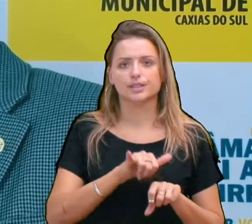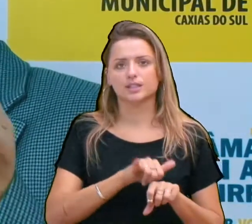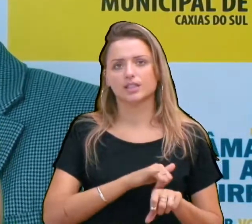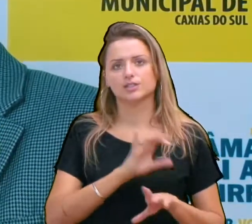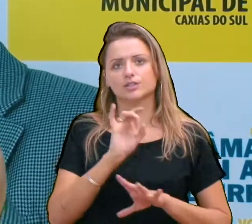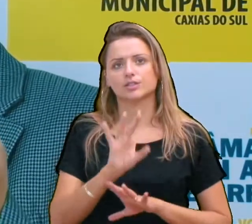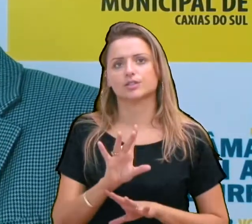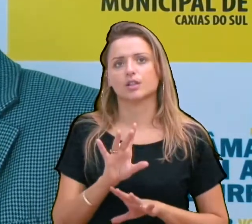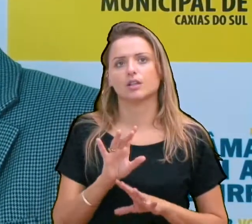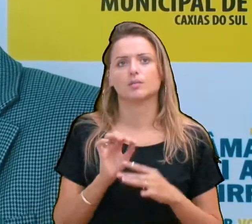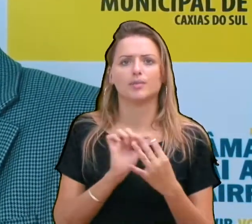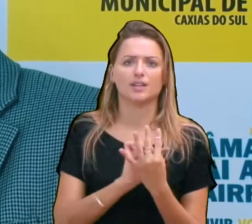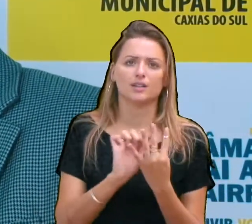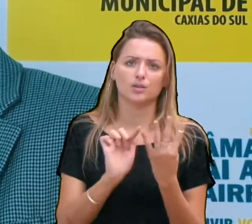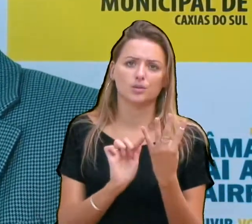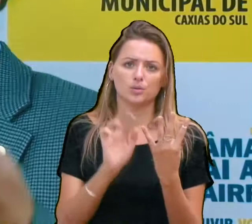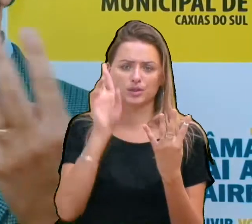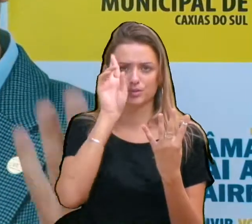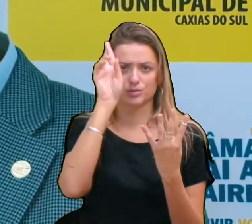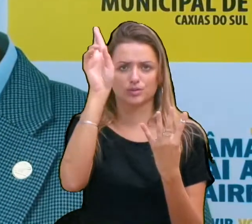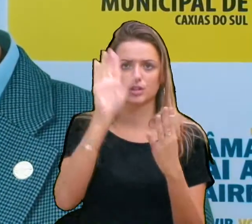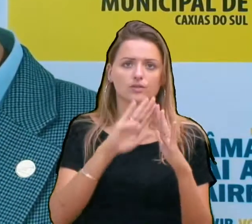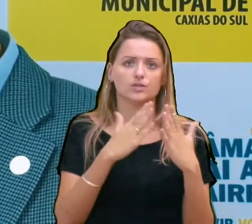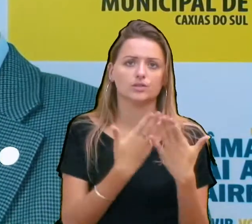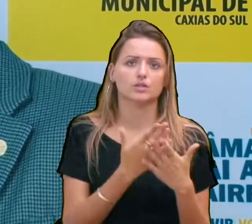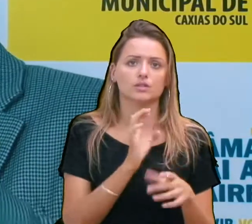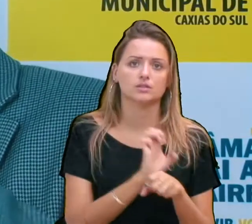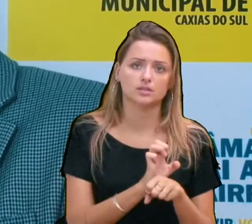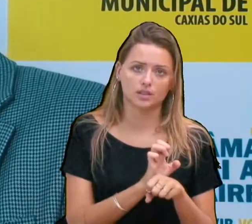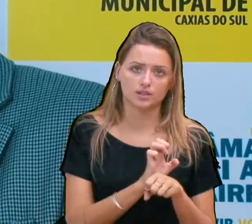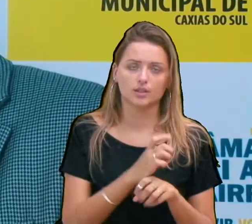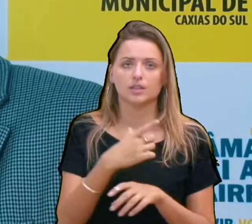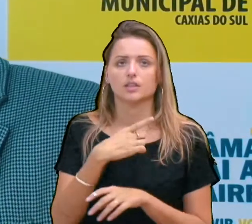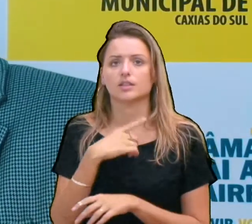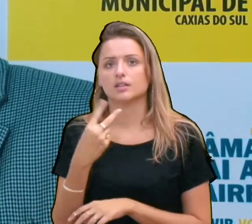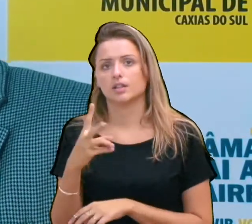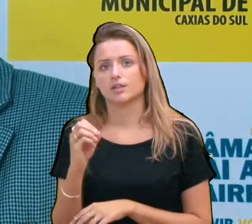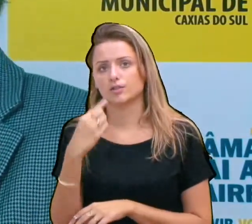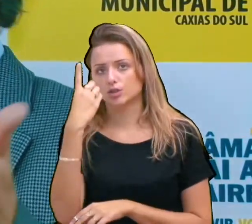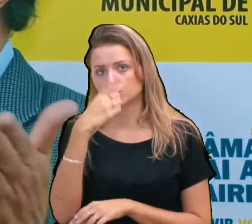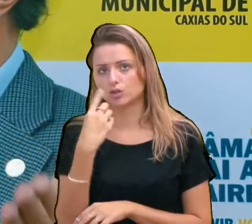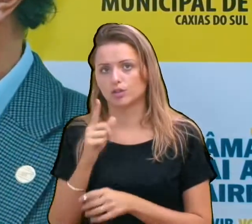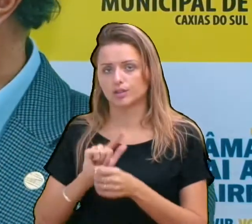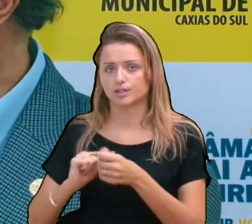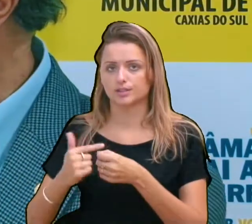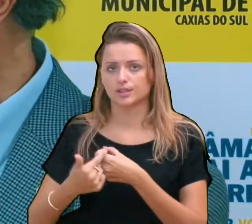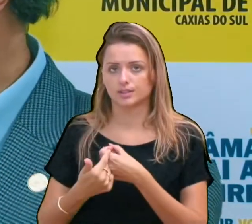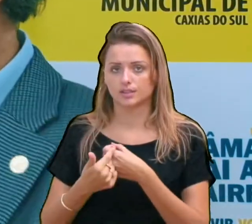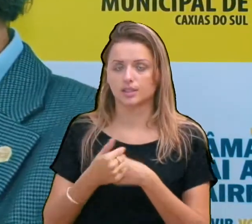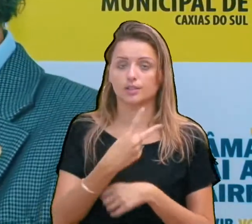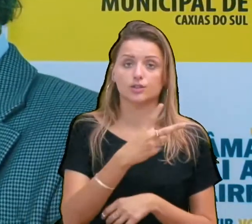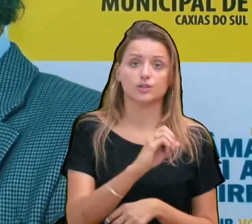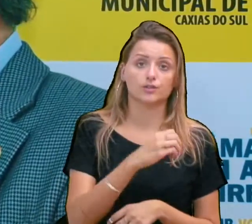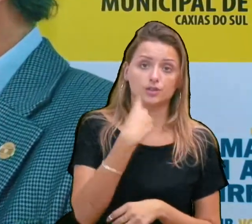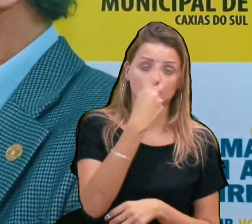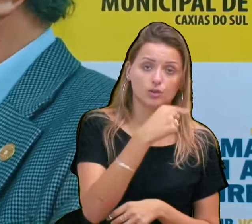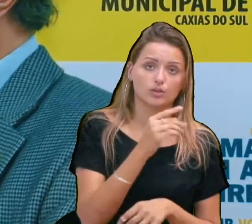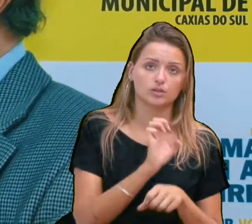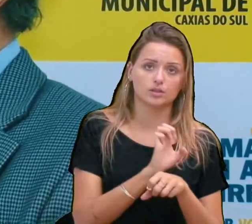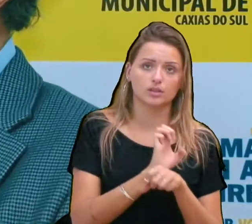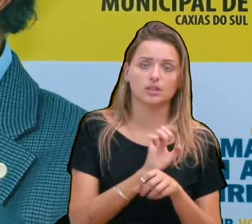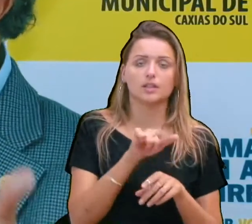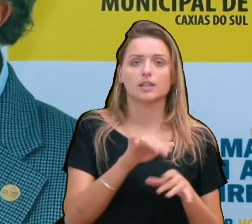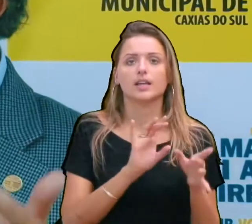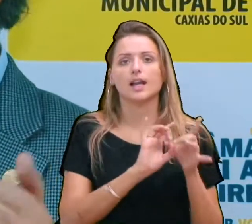para tirar 4 diretoras de escolas estaduais que têm 20 horas do município e 20 horas do Estado e são cedidas